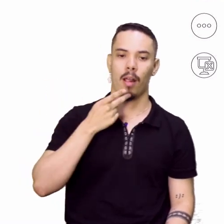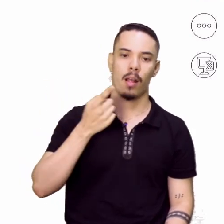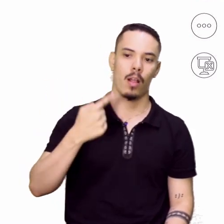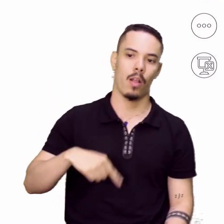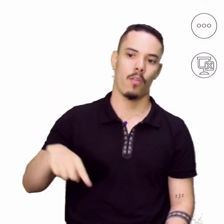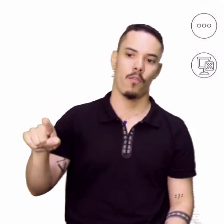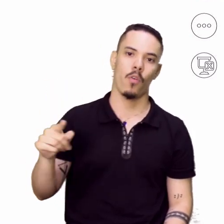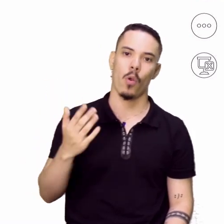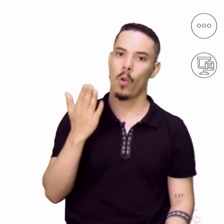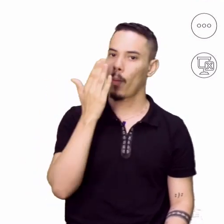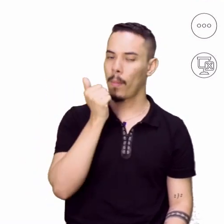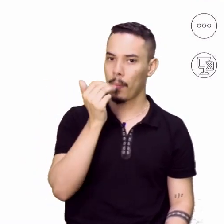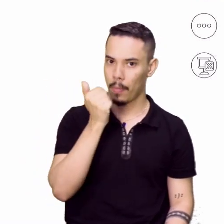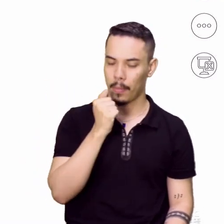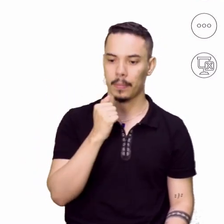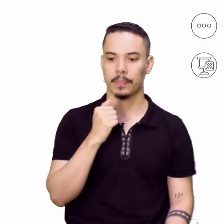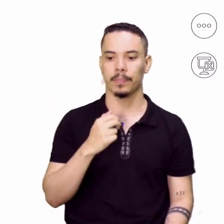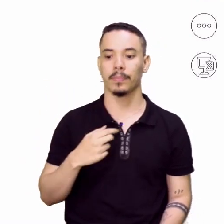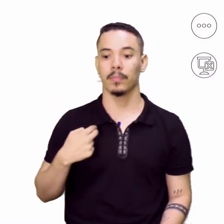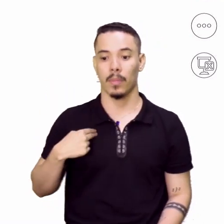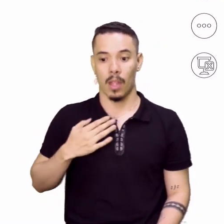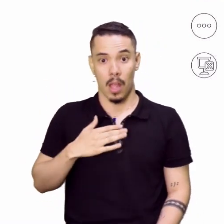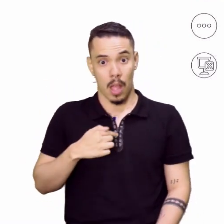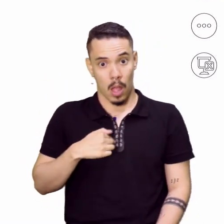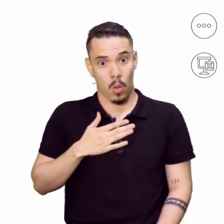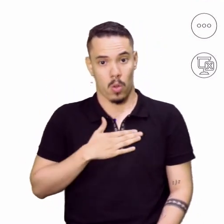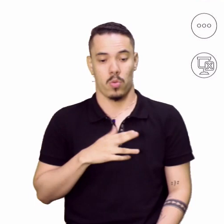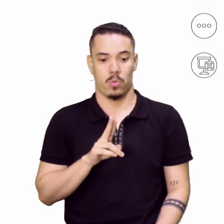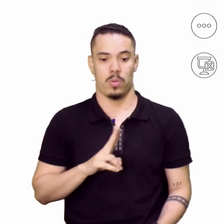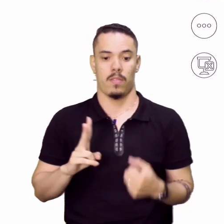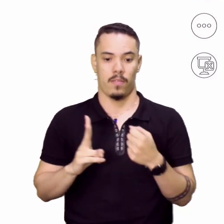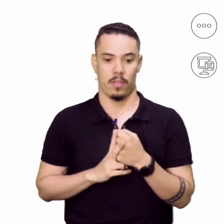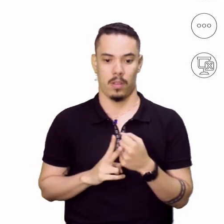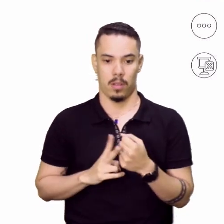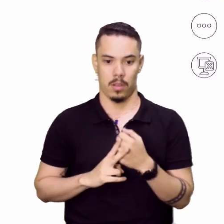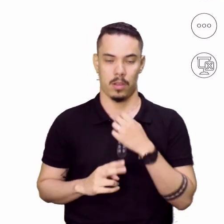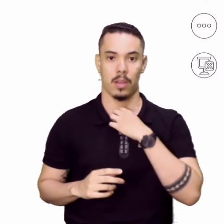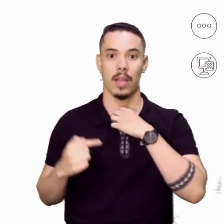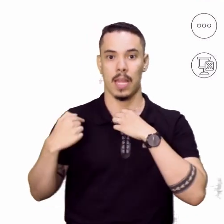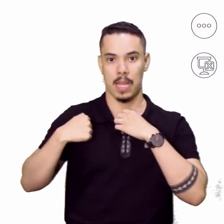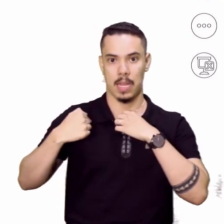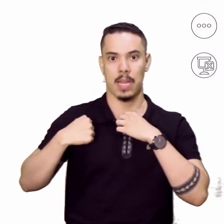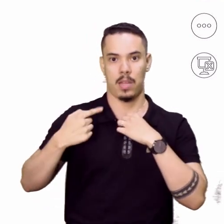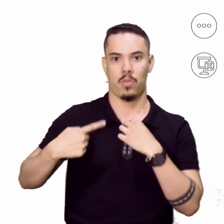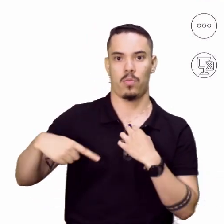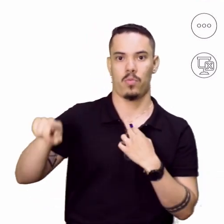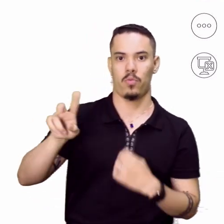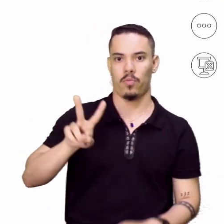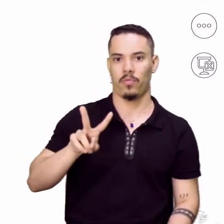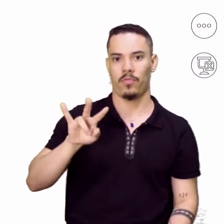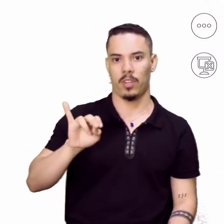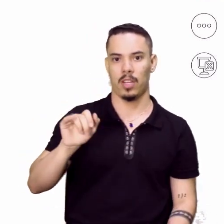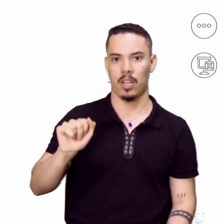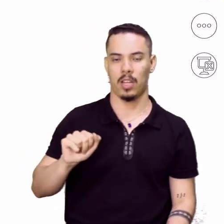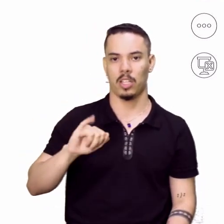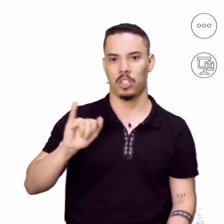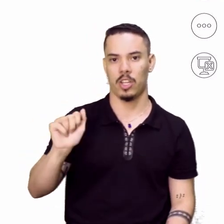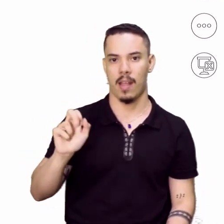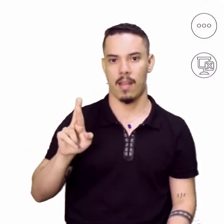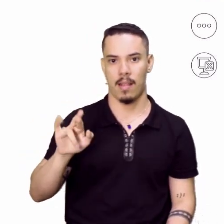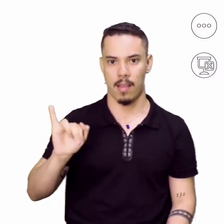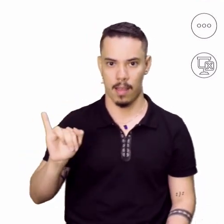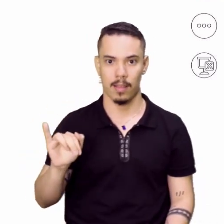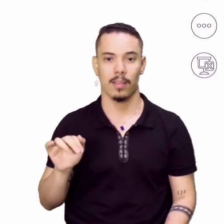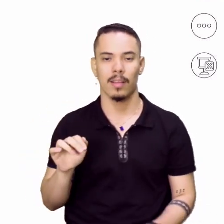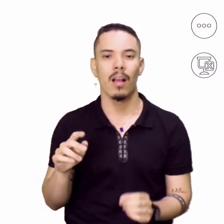eu gosto muito de usar o verbo com conjugação de futuro eu viajarei daqui a 2 anos eu comerei daqui a